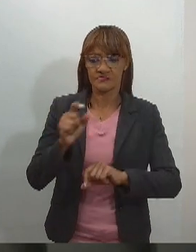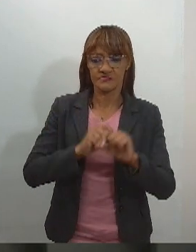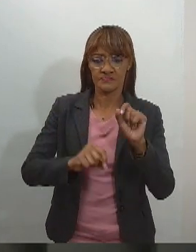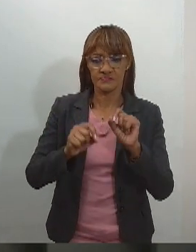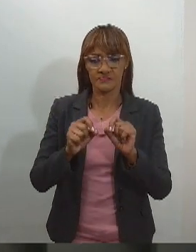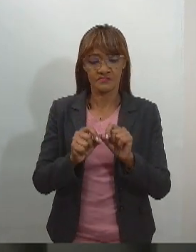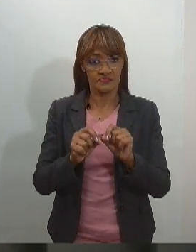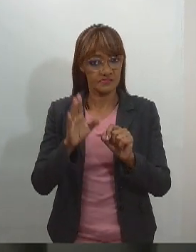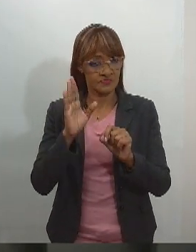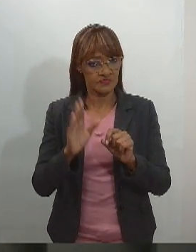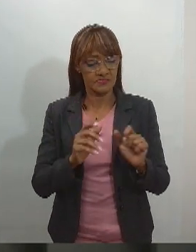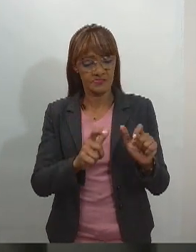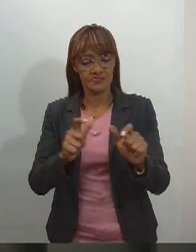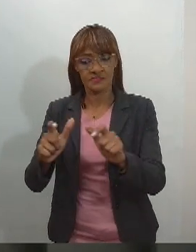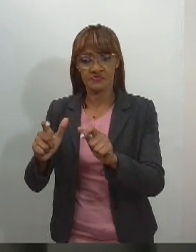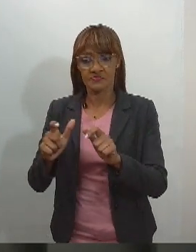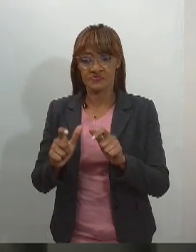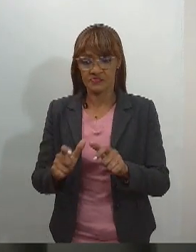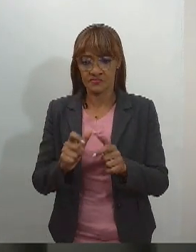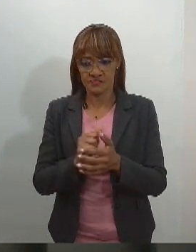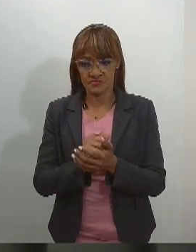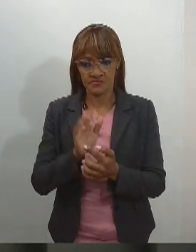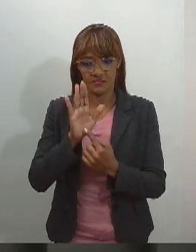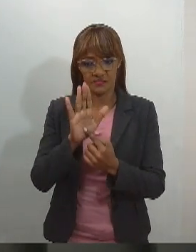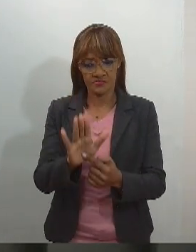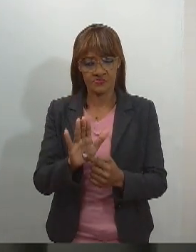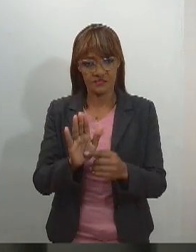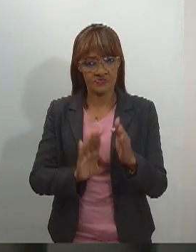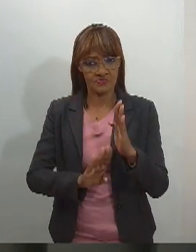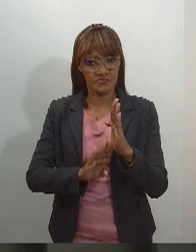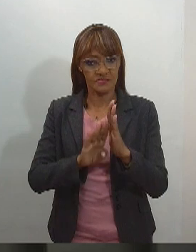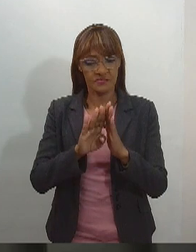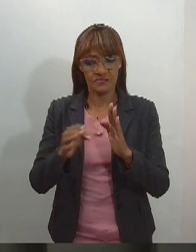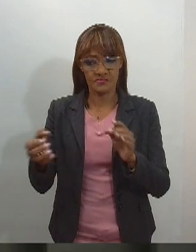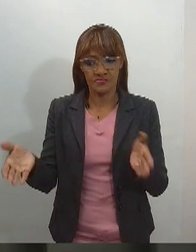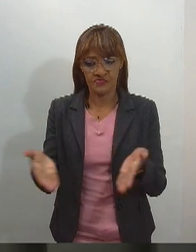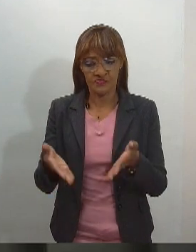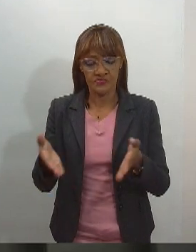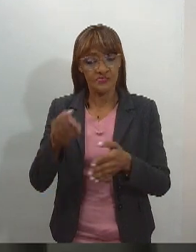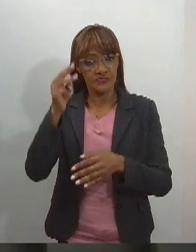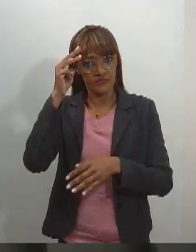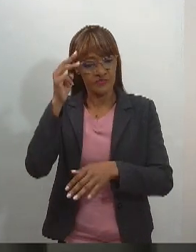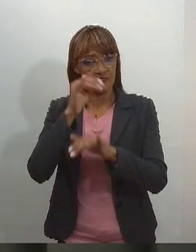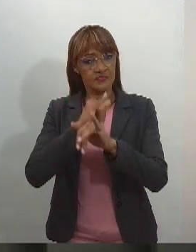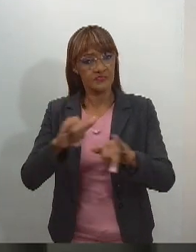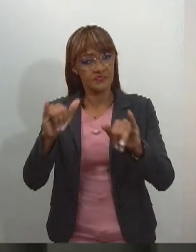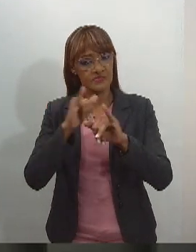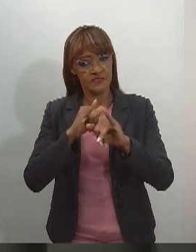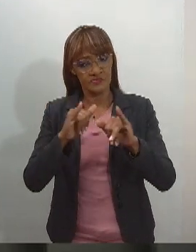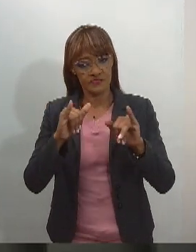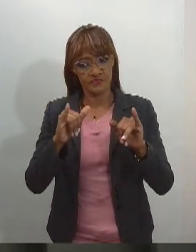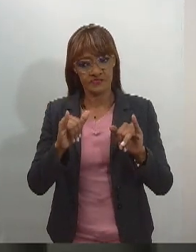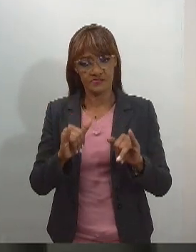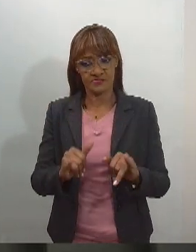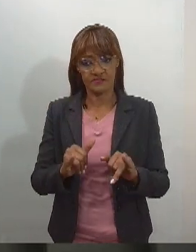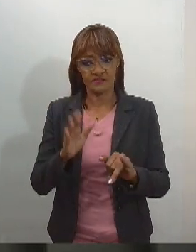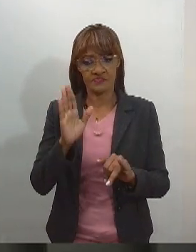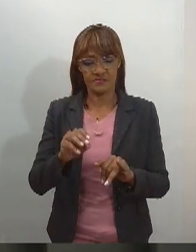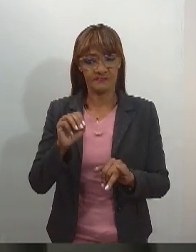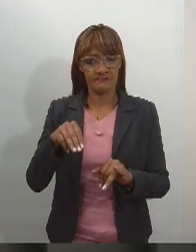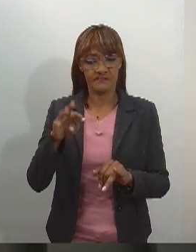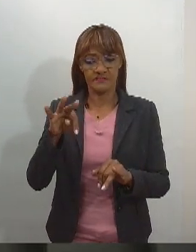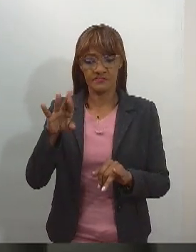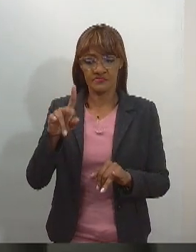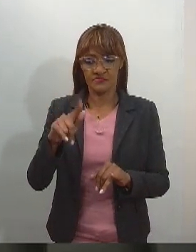né? É o que indica a análise mais recente divulgada nesta terça-feira pela Gerência de Meteorologia e Mudanças Climáticas